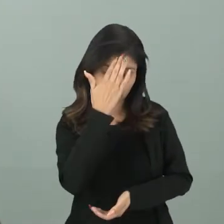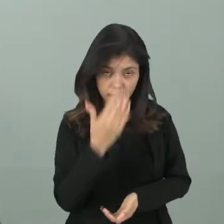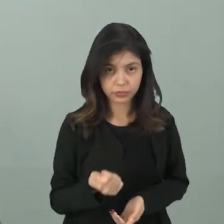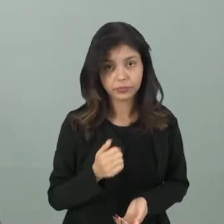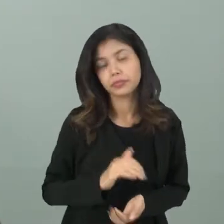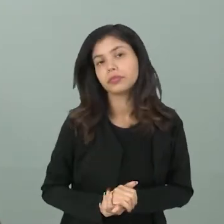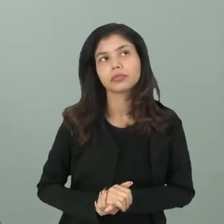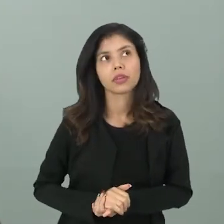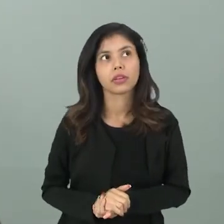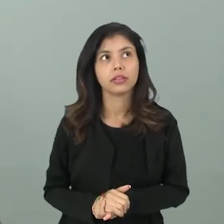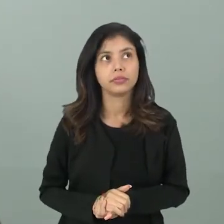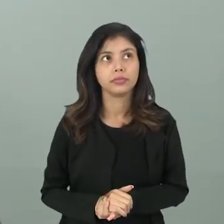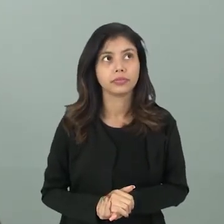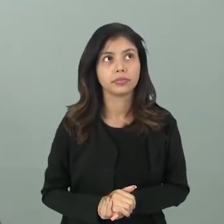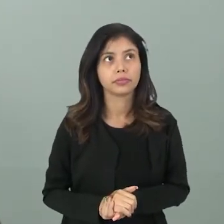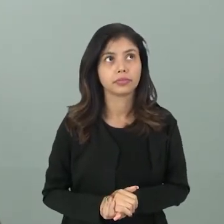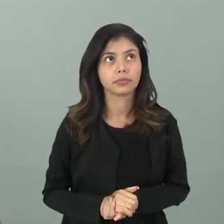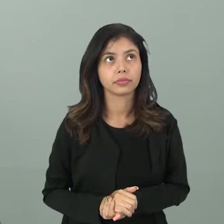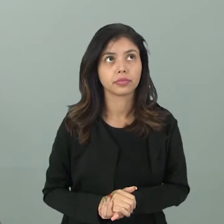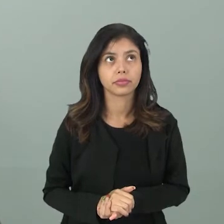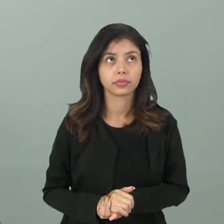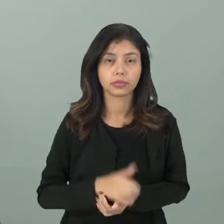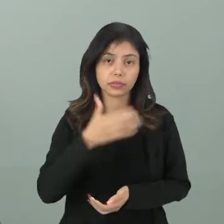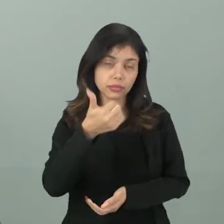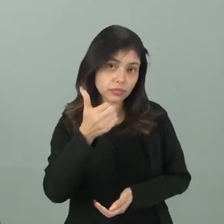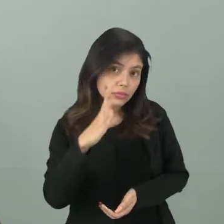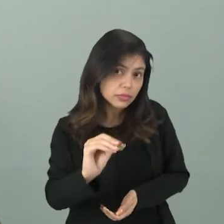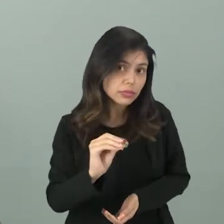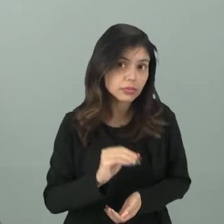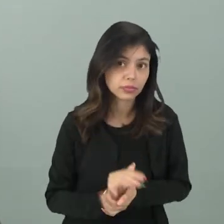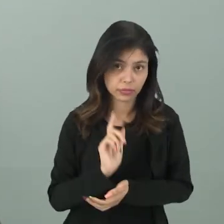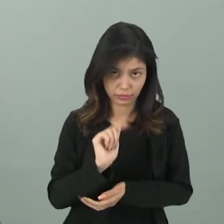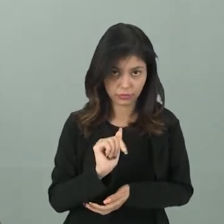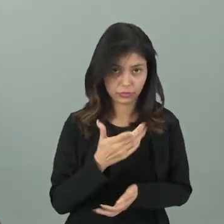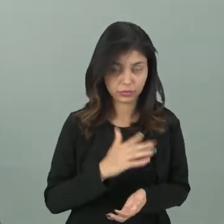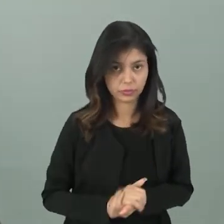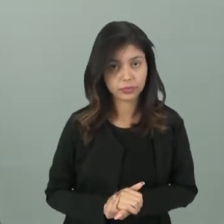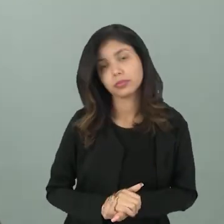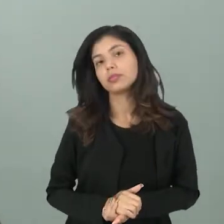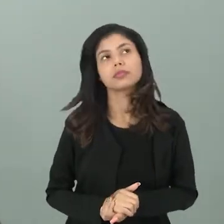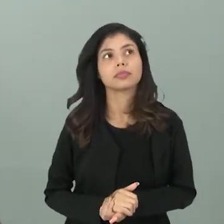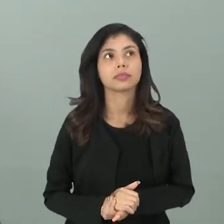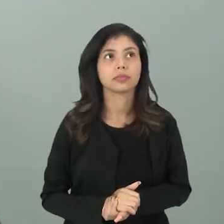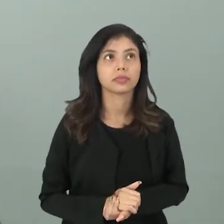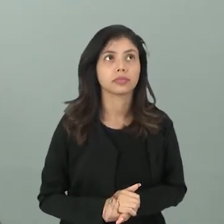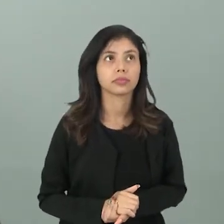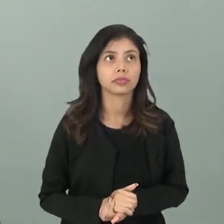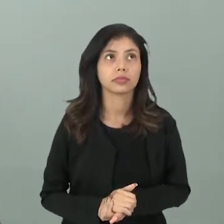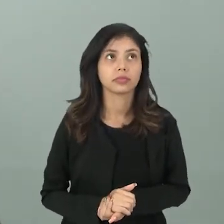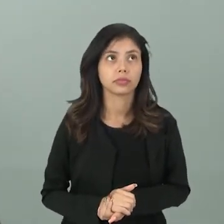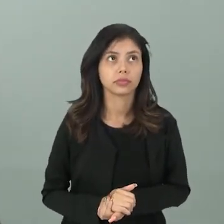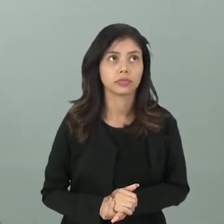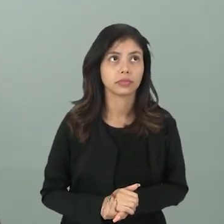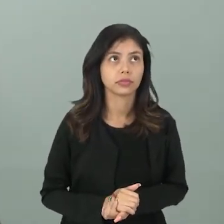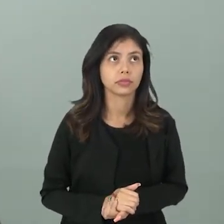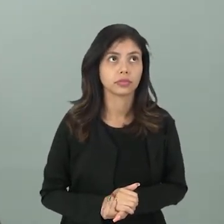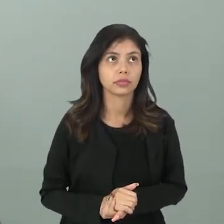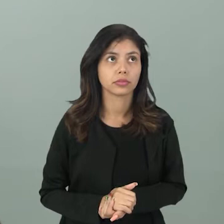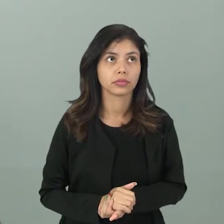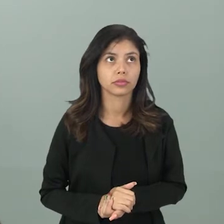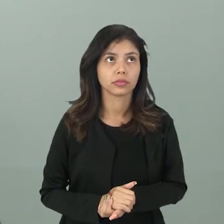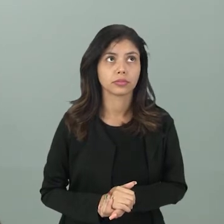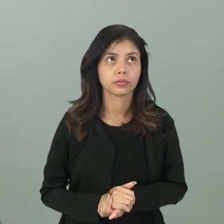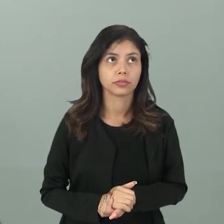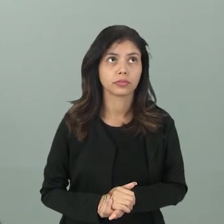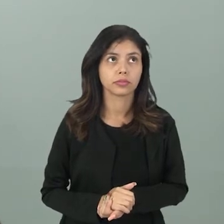a Mônica, ela teve 10 votos, não foi isso? Então, vamos separar 10